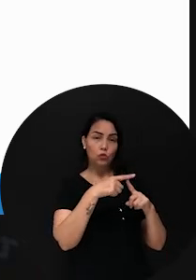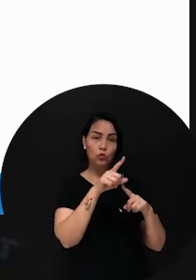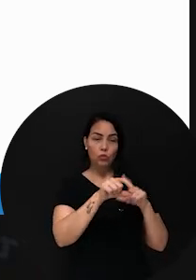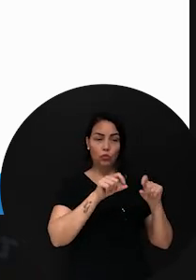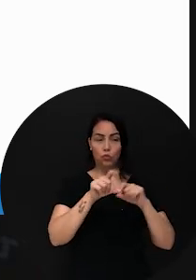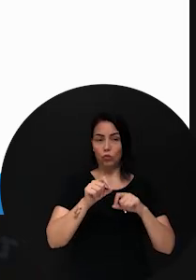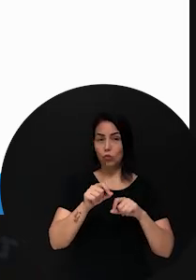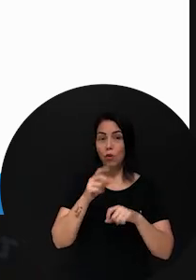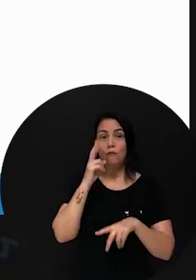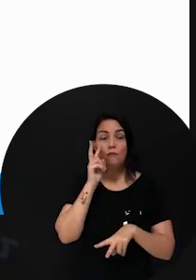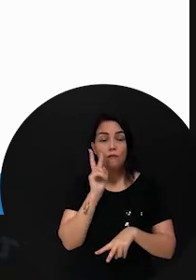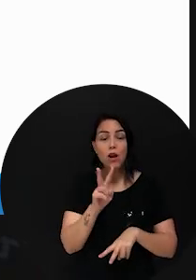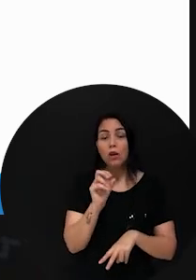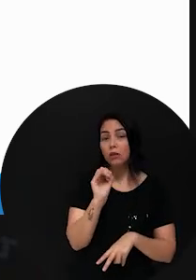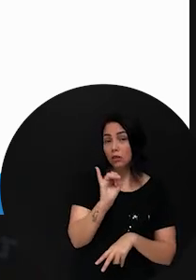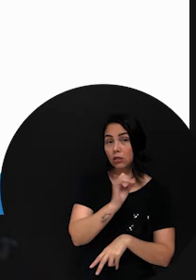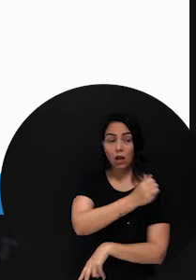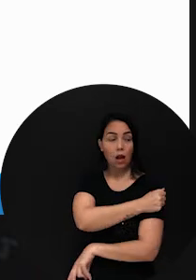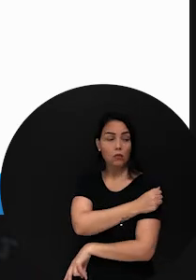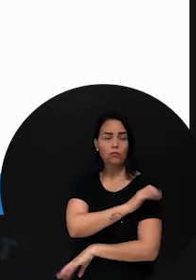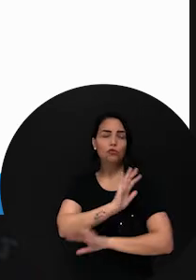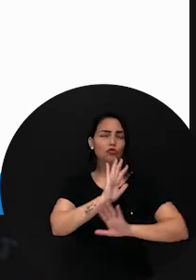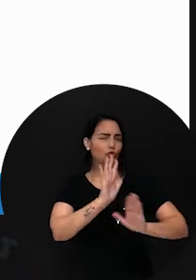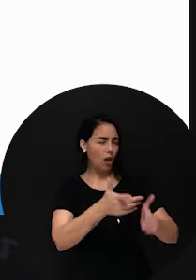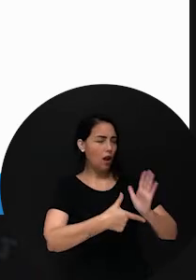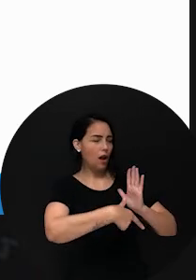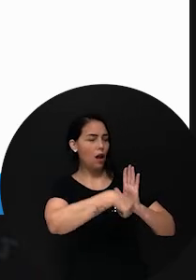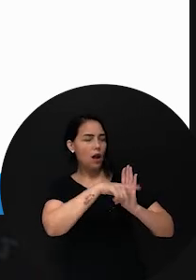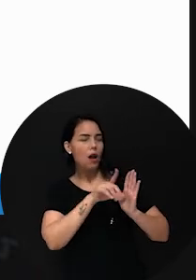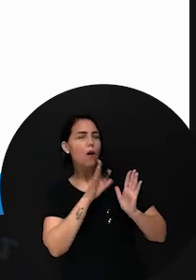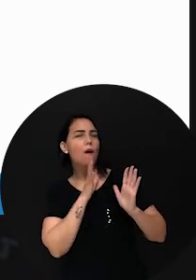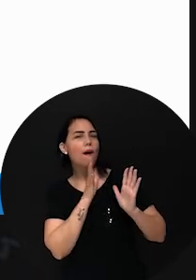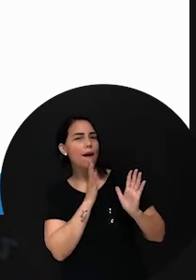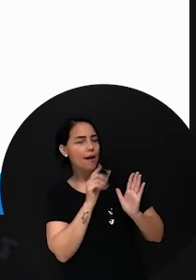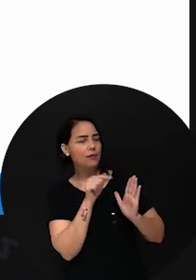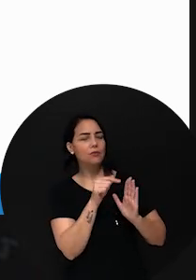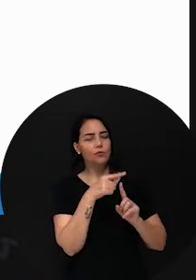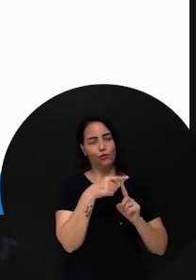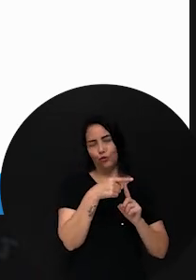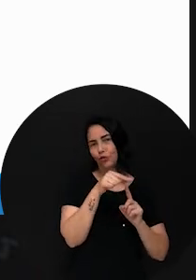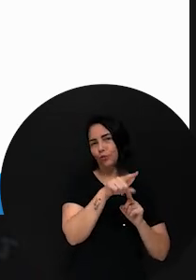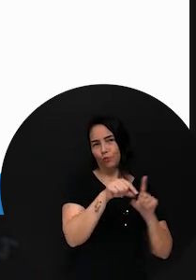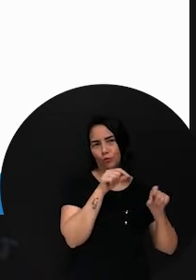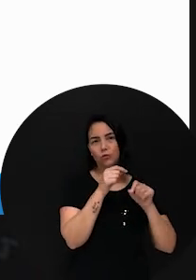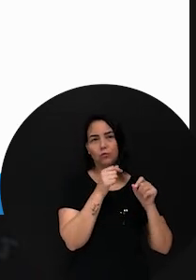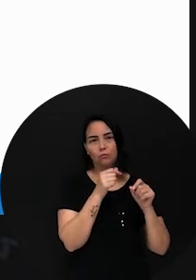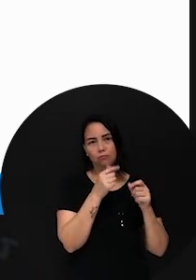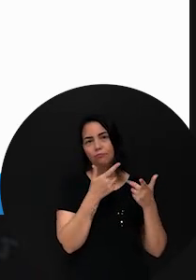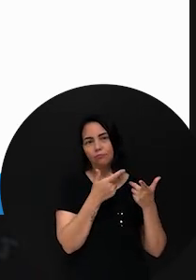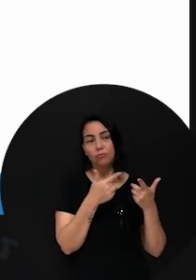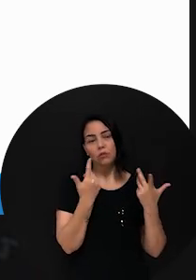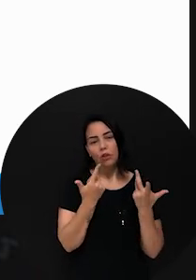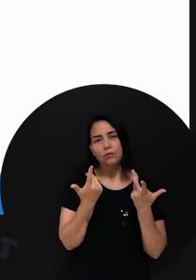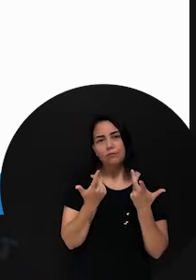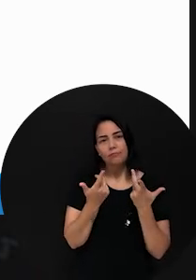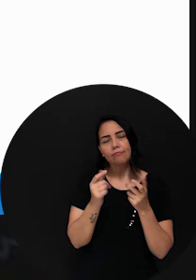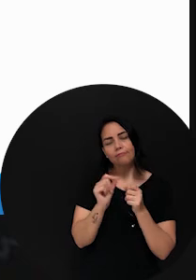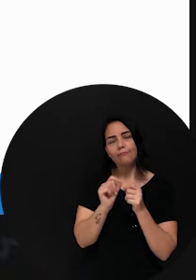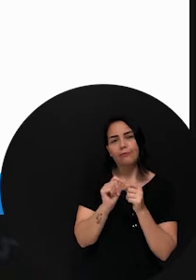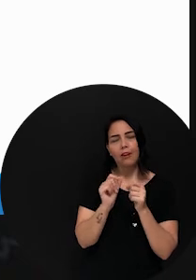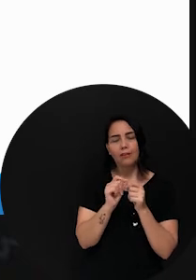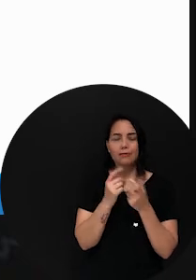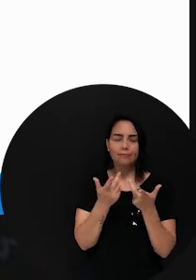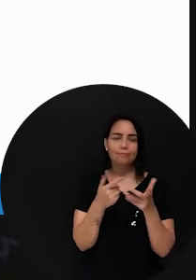verificando se o aluno já tem algum pré-conhecimento do instrumento. Então, basicamente, é isso que a gente faz